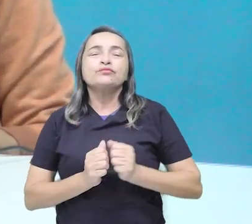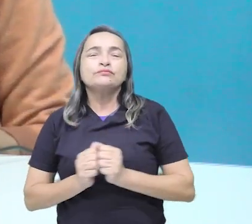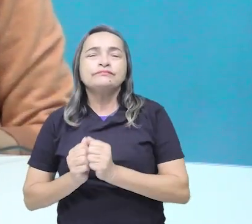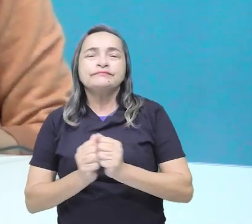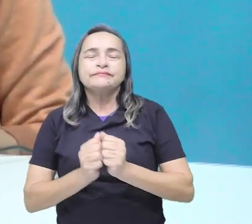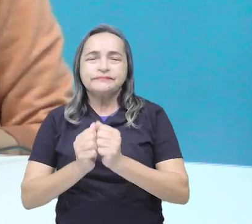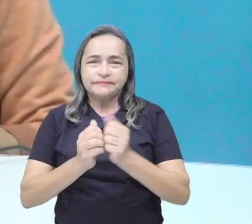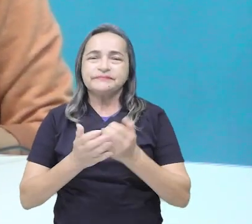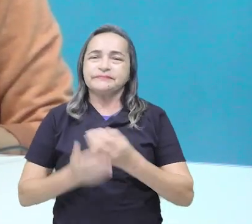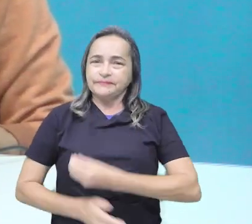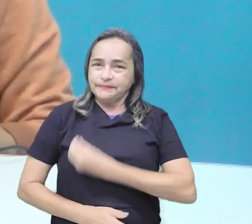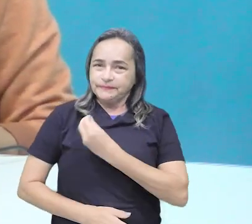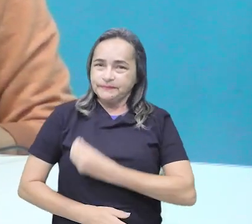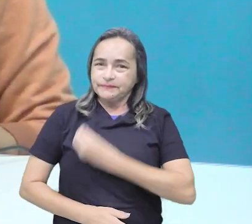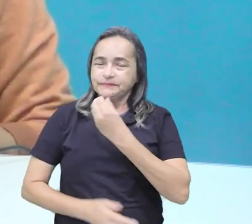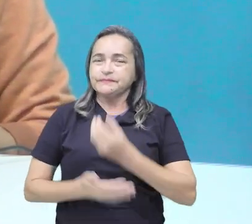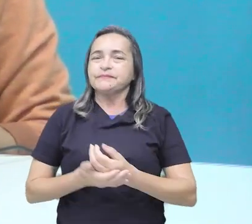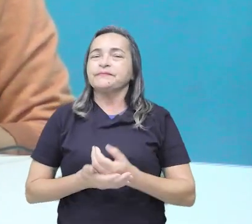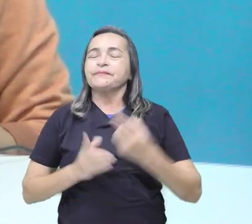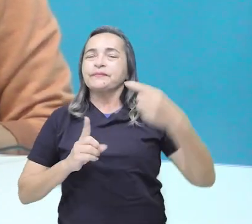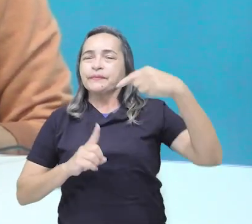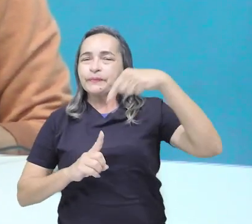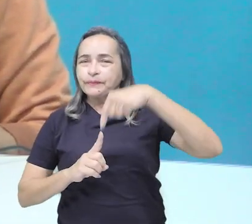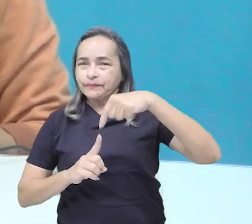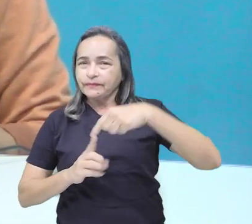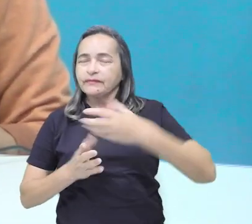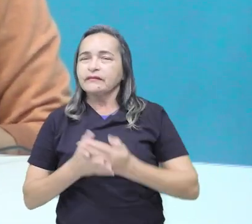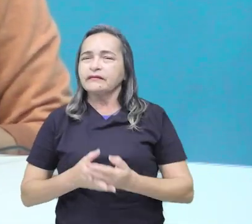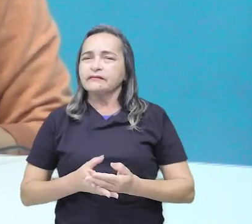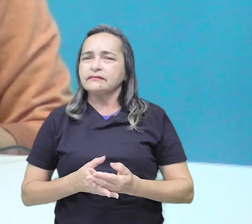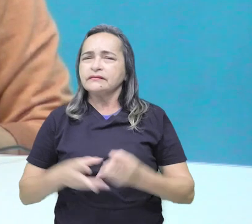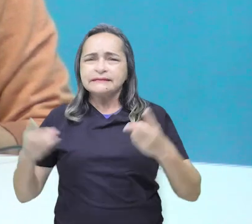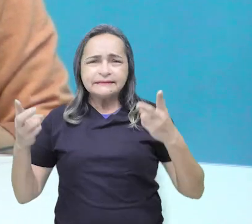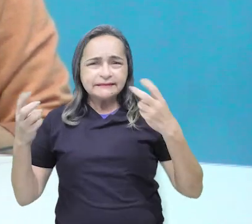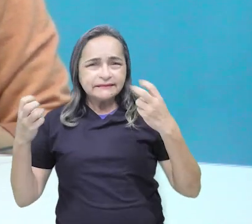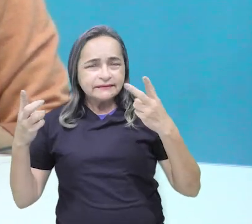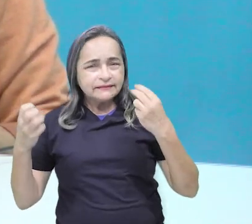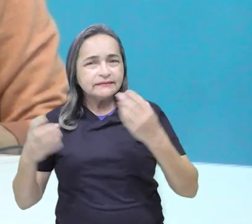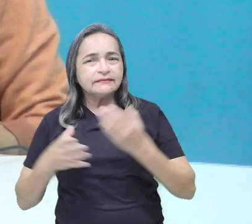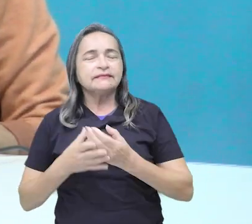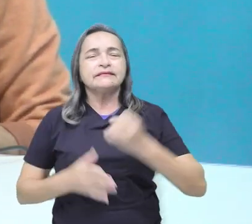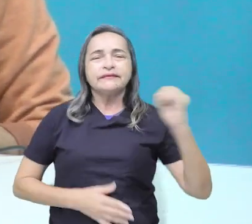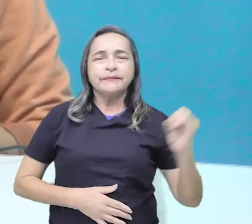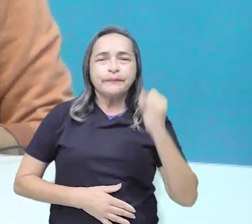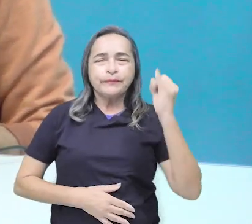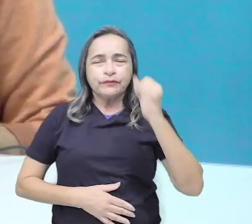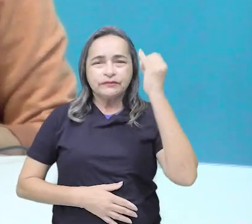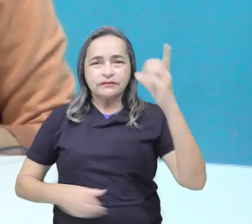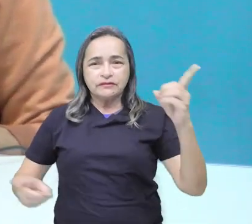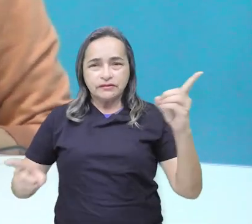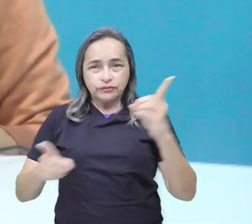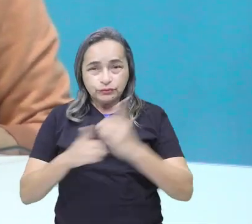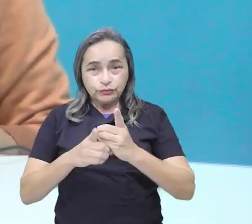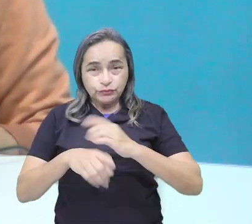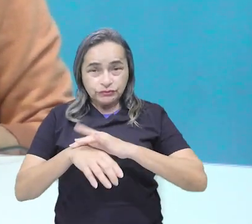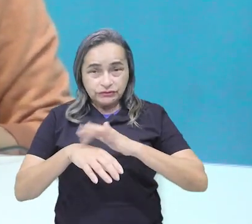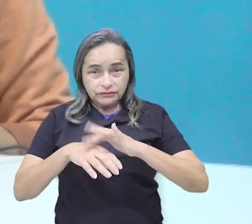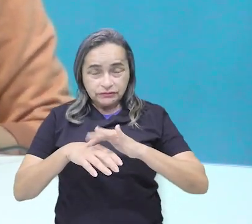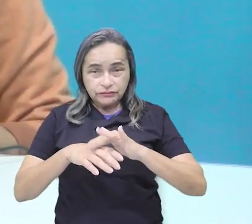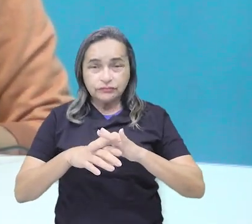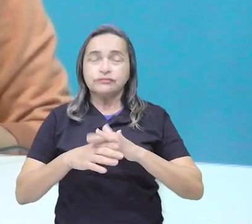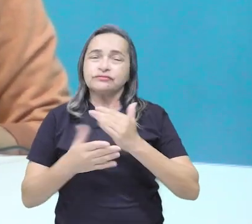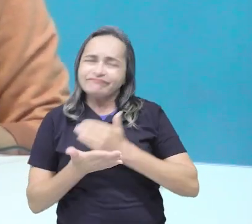Lado pela Vida, com o objetivo de alertar para a importância do diagnóstico precoce do câncer